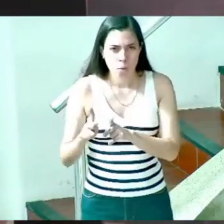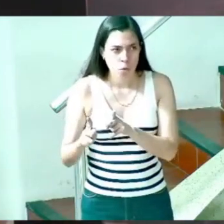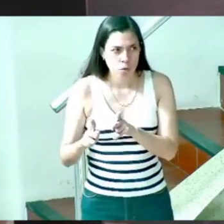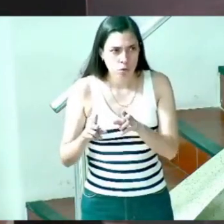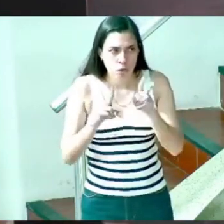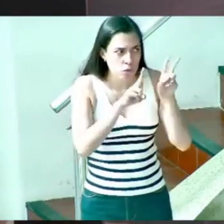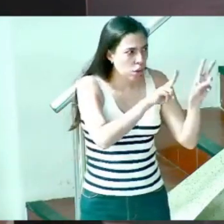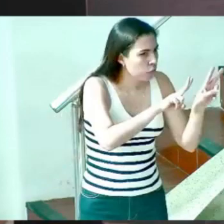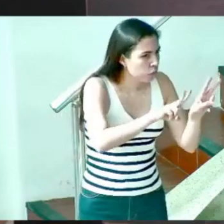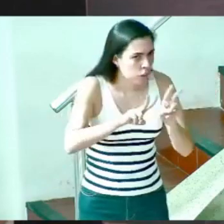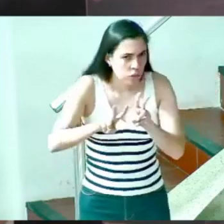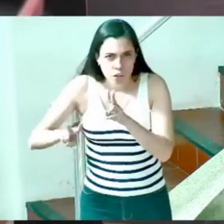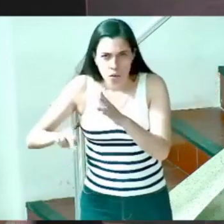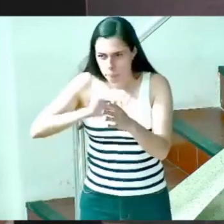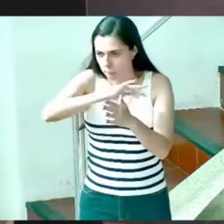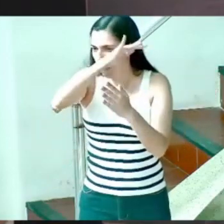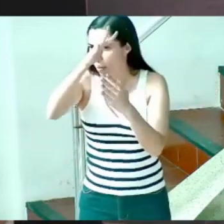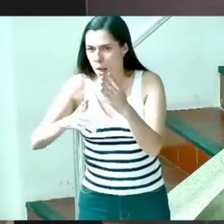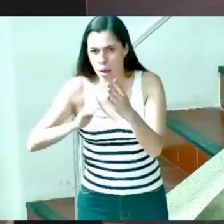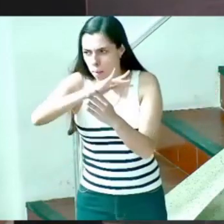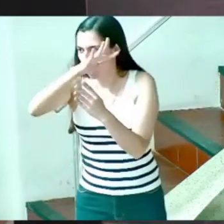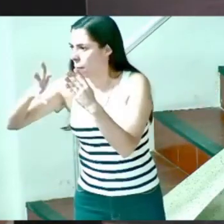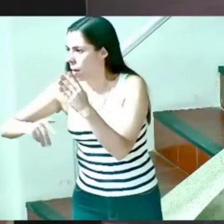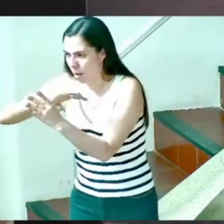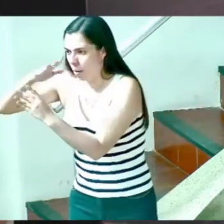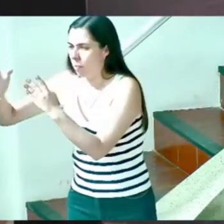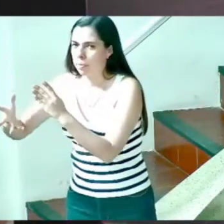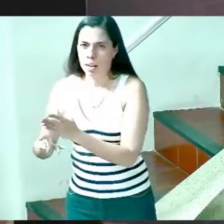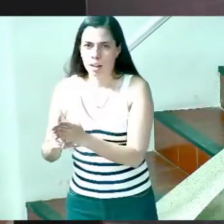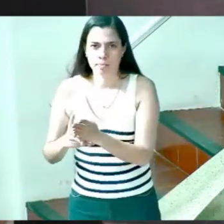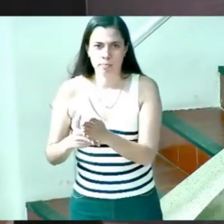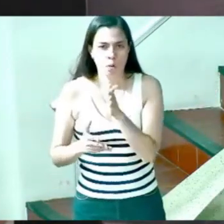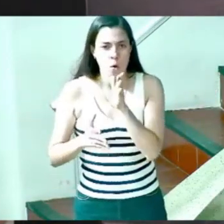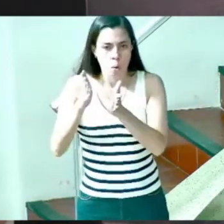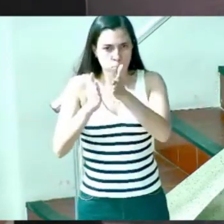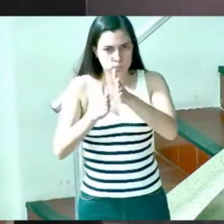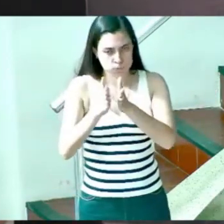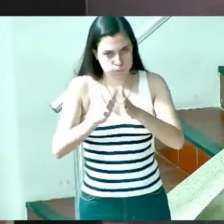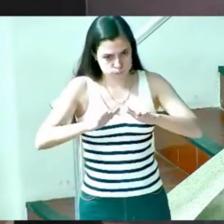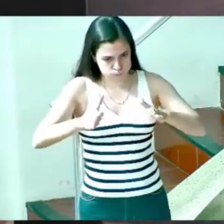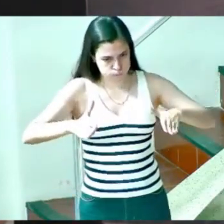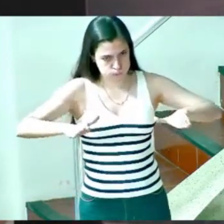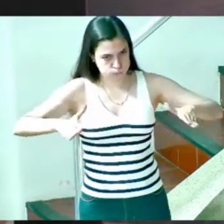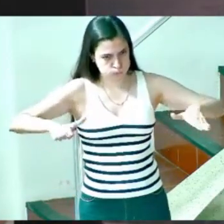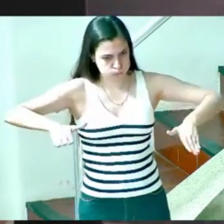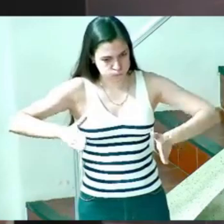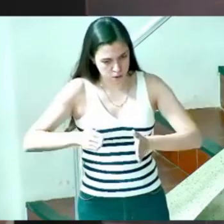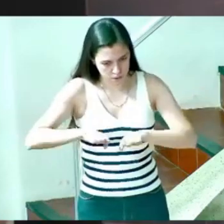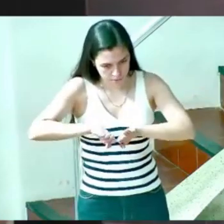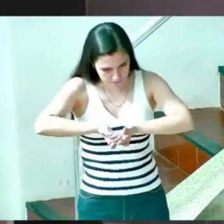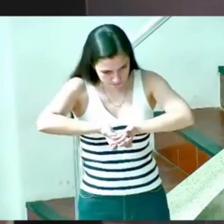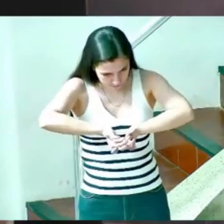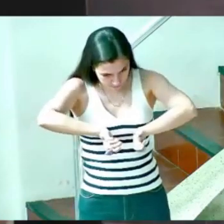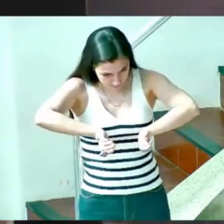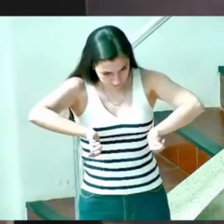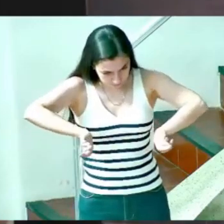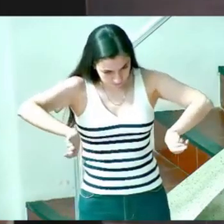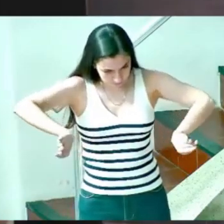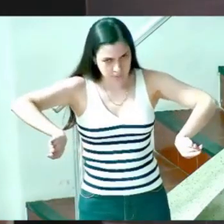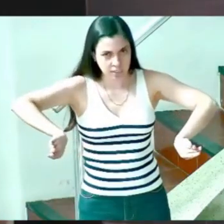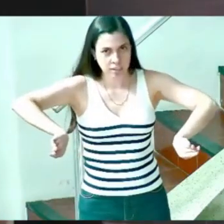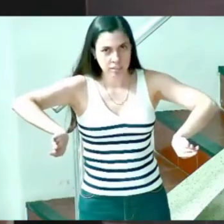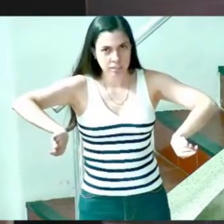tantos milagres e prodígios como o povo de Israel ao sair do Egito. Deus abriu um mar e